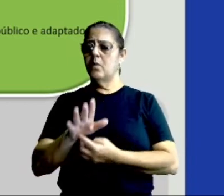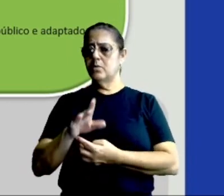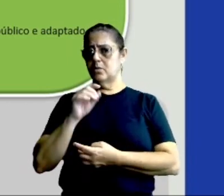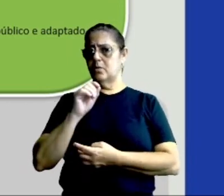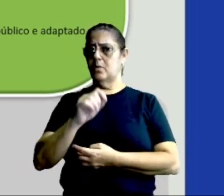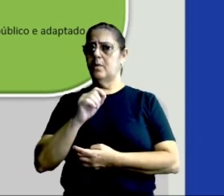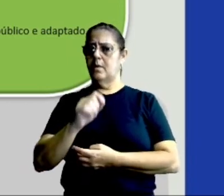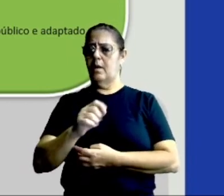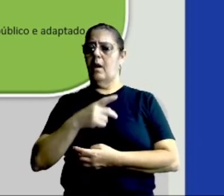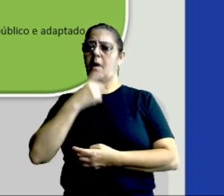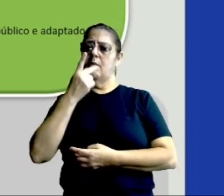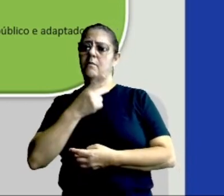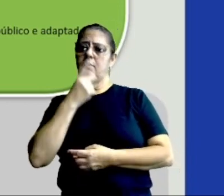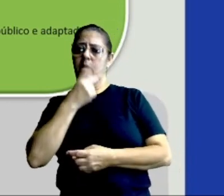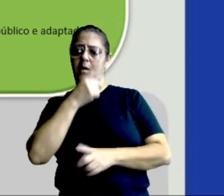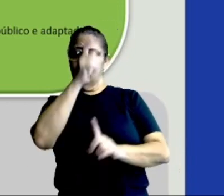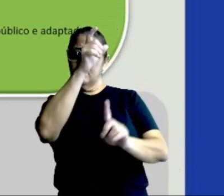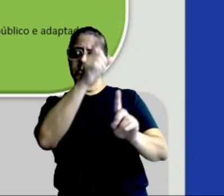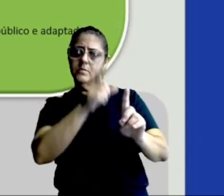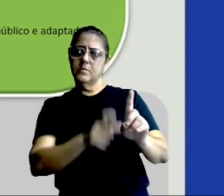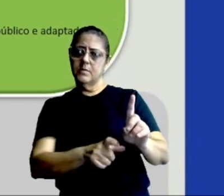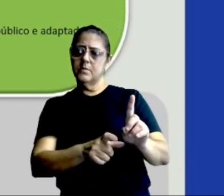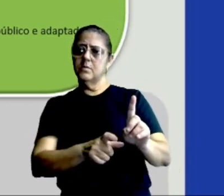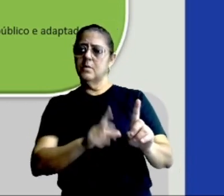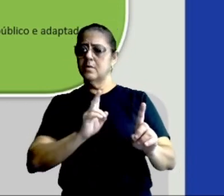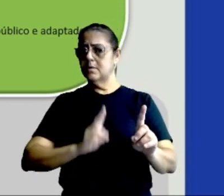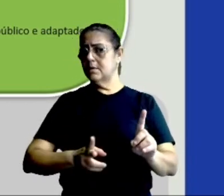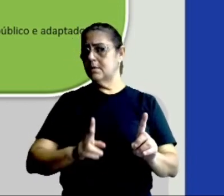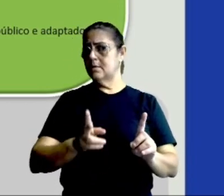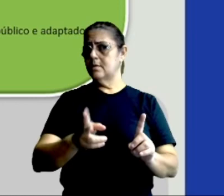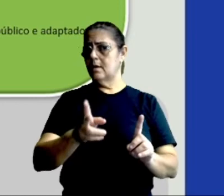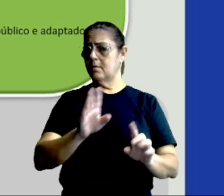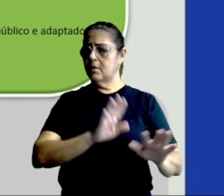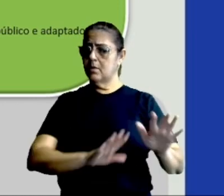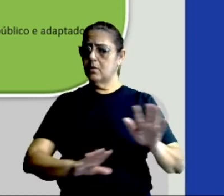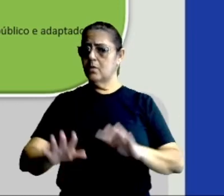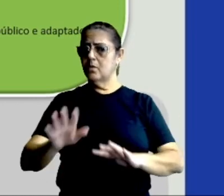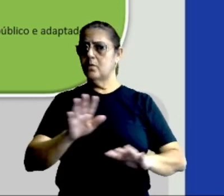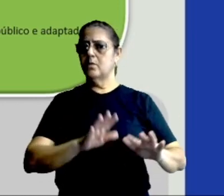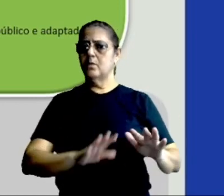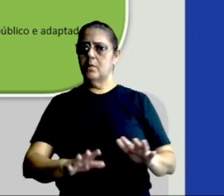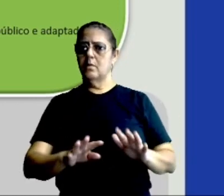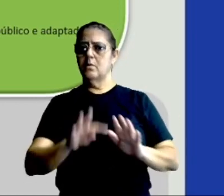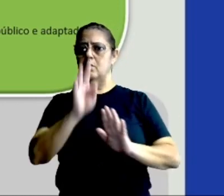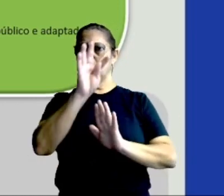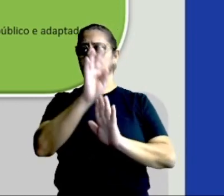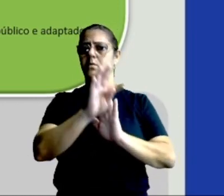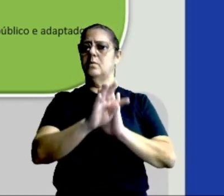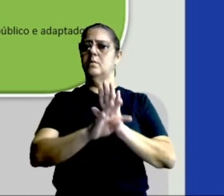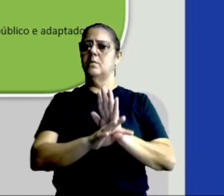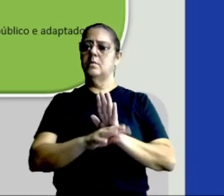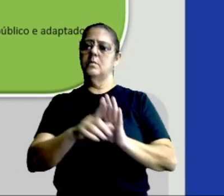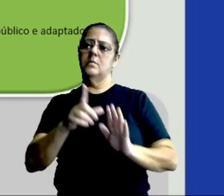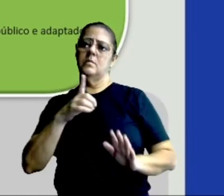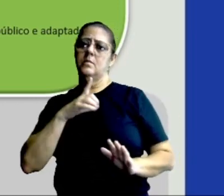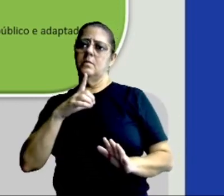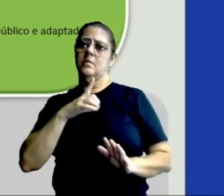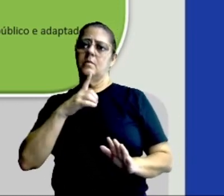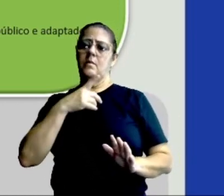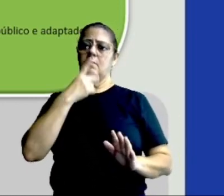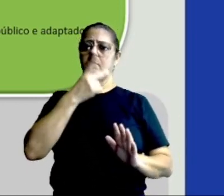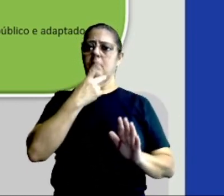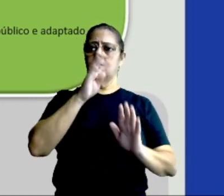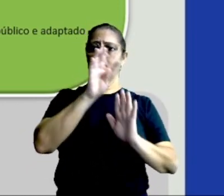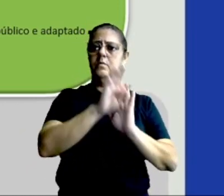que colas os personagens estão sempre é bom a gente tomar cuidado com textos e quando tiver fala de